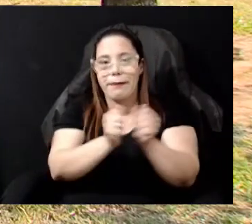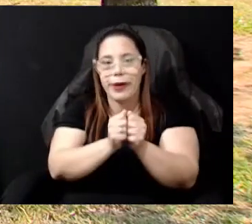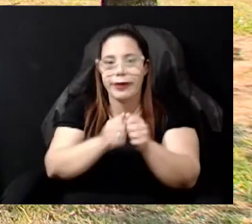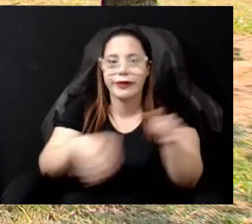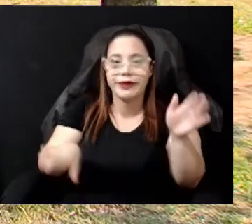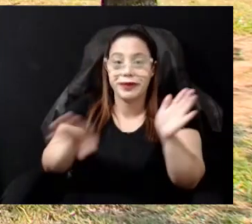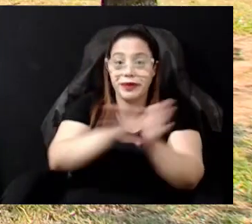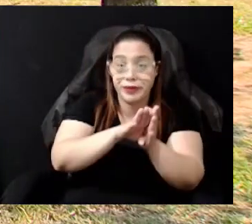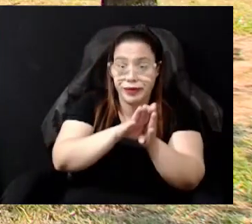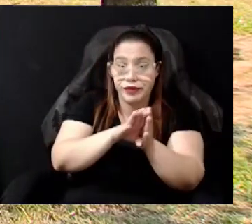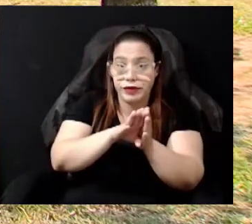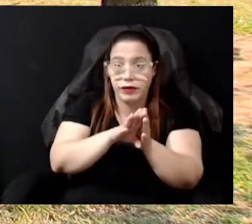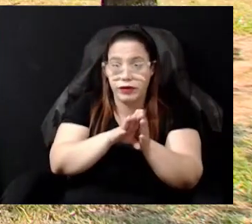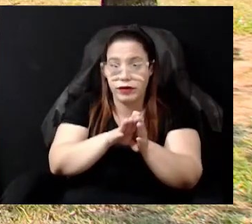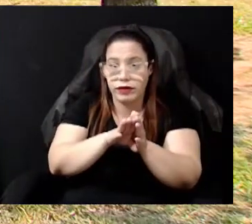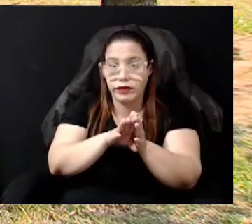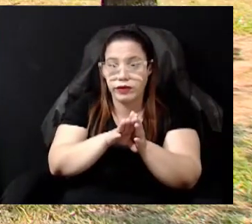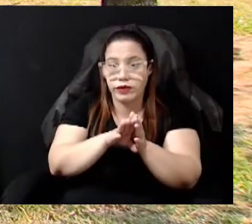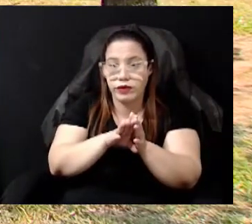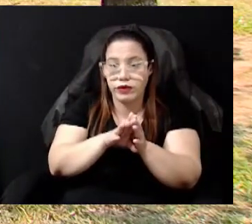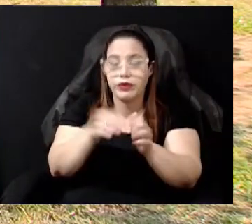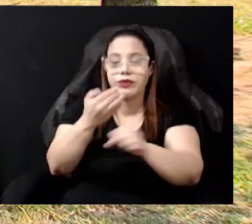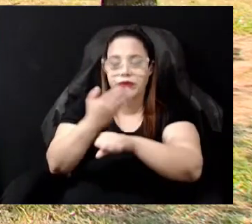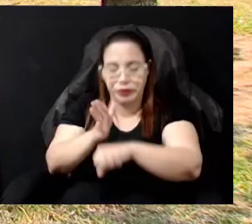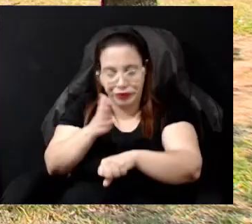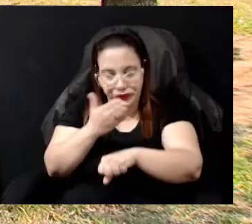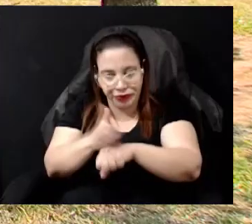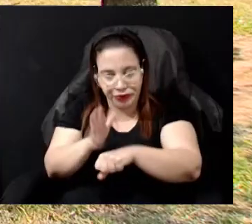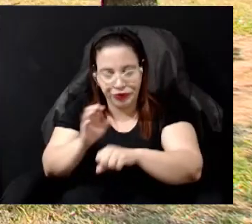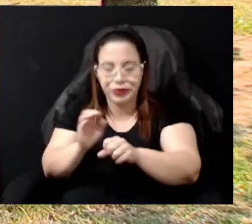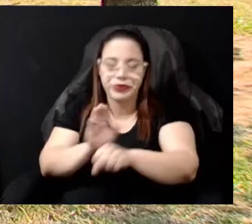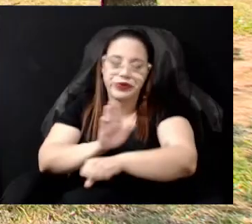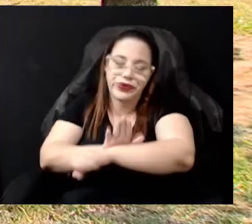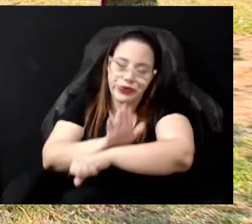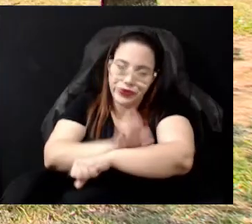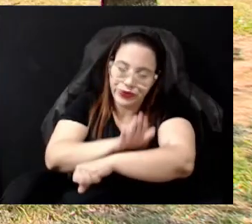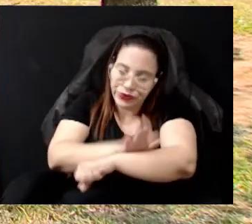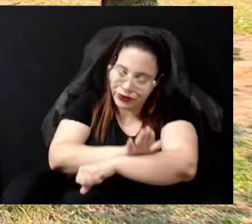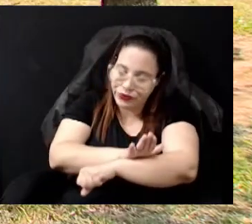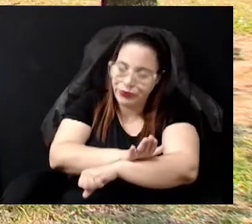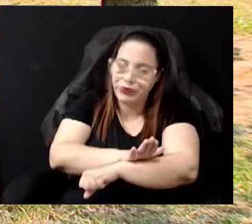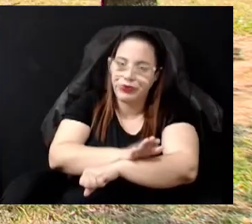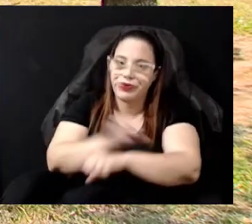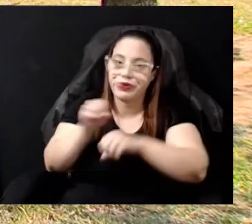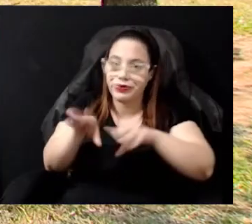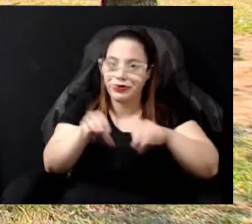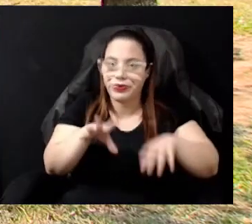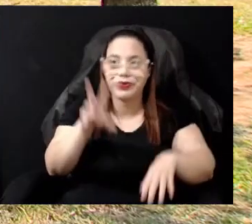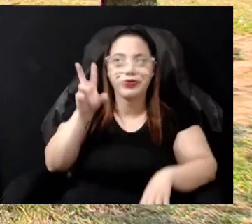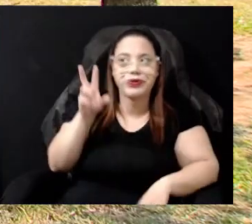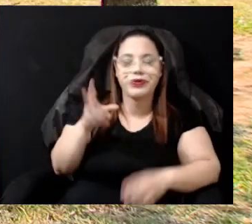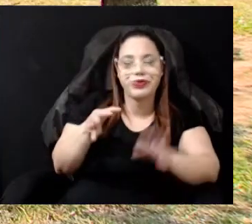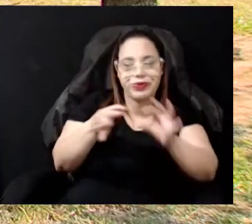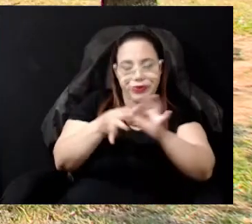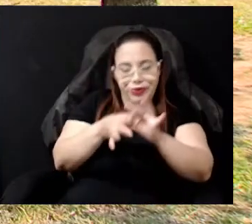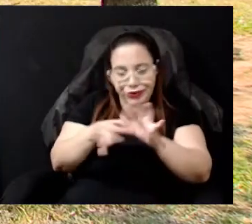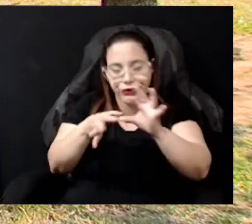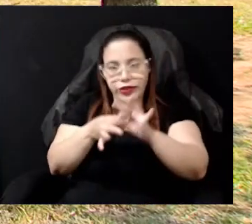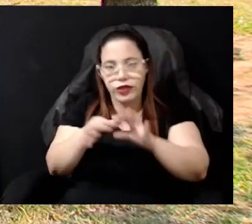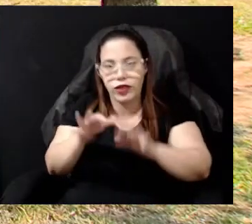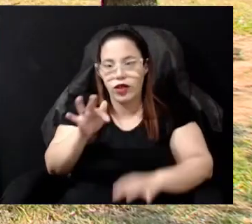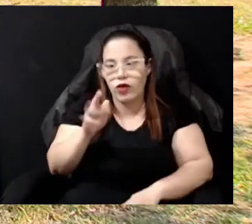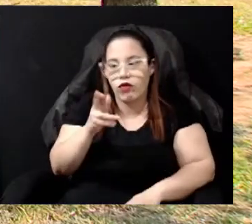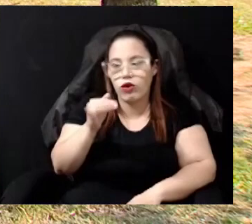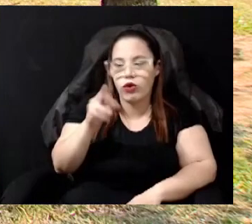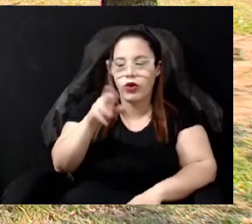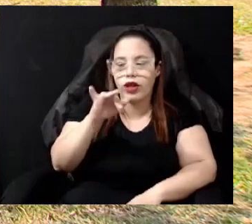gente treina o pessoal, ensina eles a fazerem os treinamentos, mas existe um vínculo maior com o falcoeiro que está treinando a ave, voando